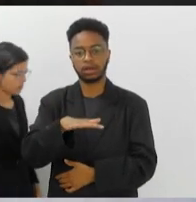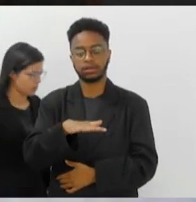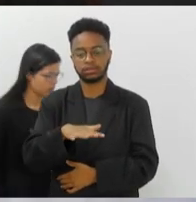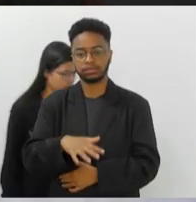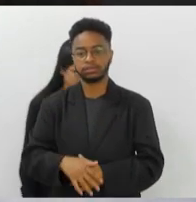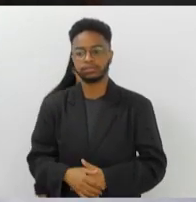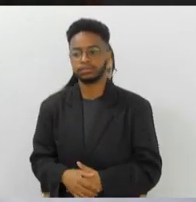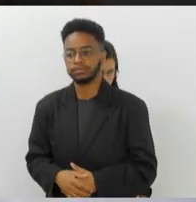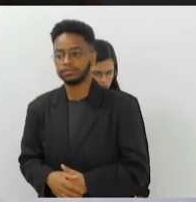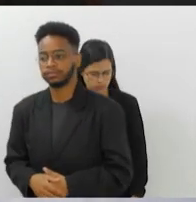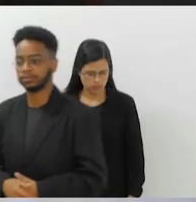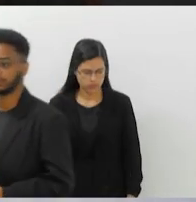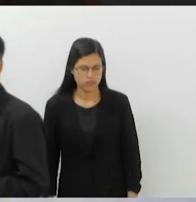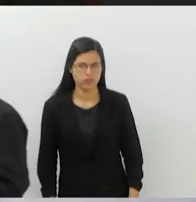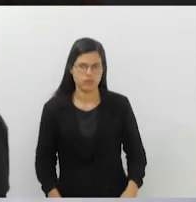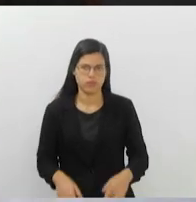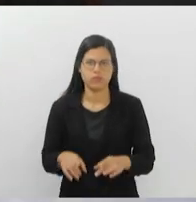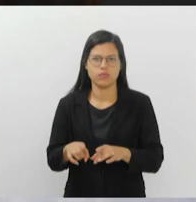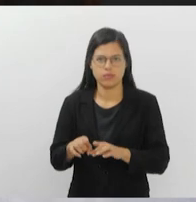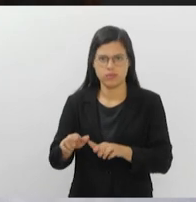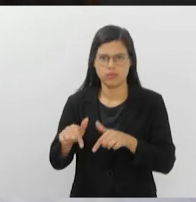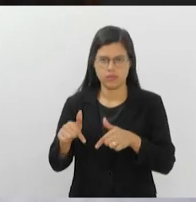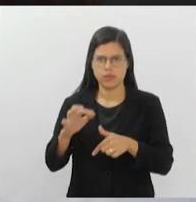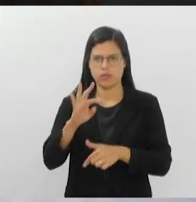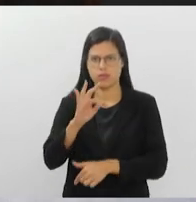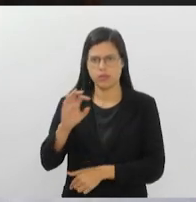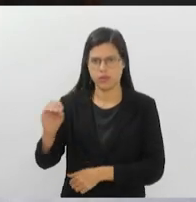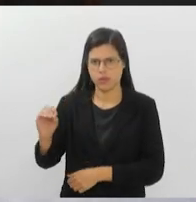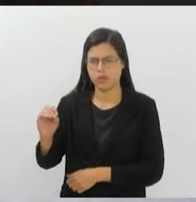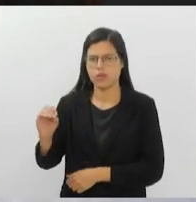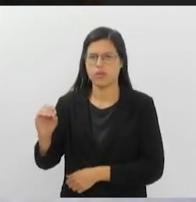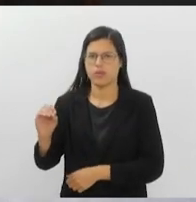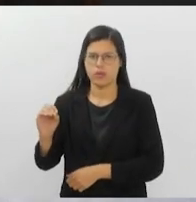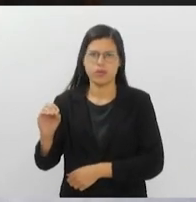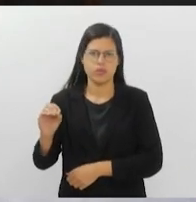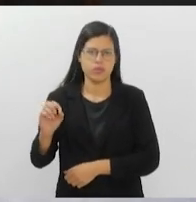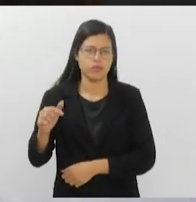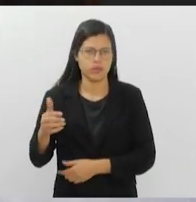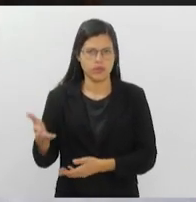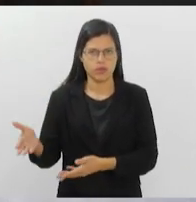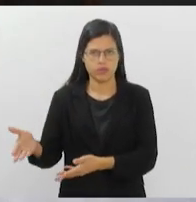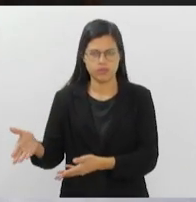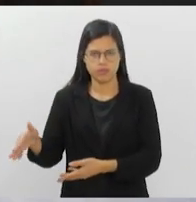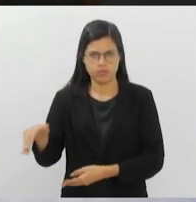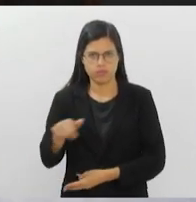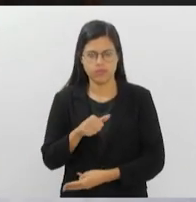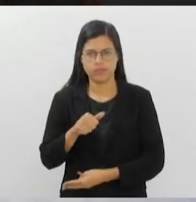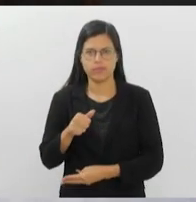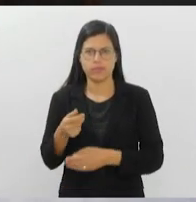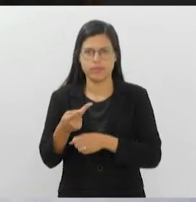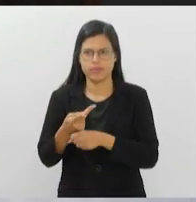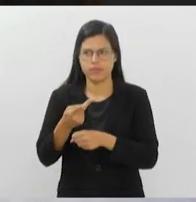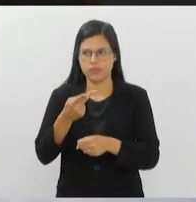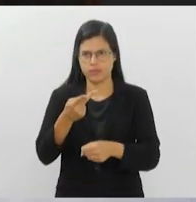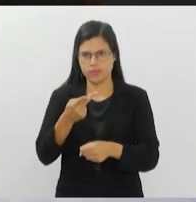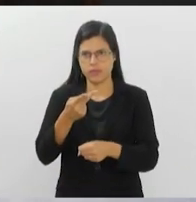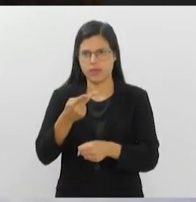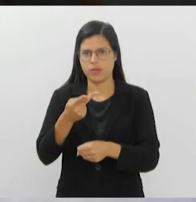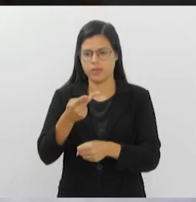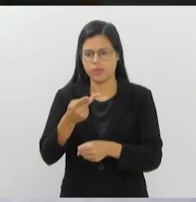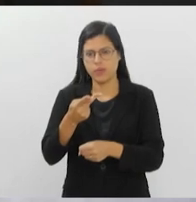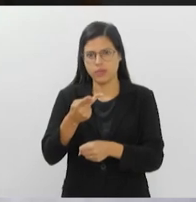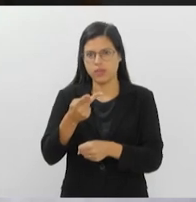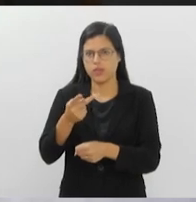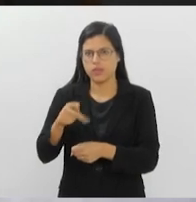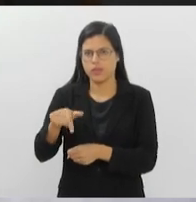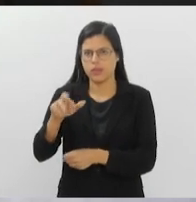sendo também uma terapeuta ocupacional. Então, eu quero chamar agora, para receber aqui o prêmio, a companheira Raíza